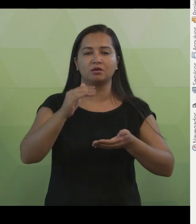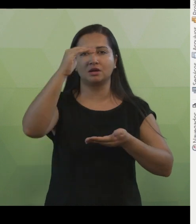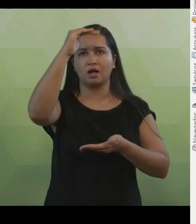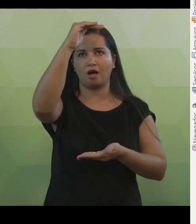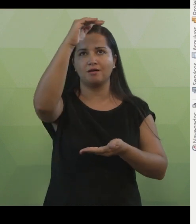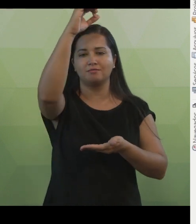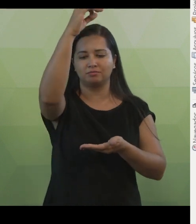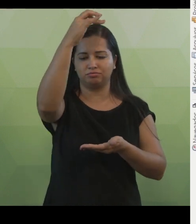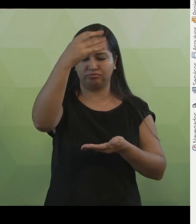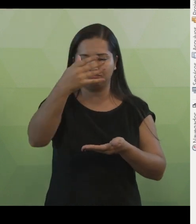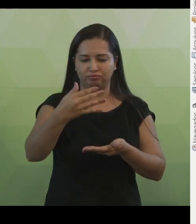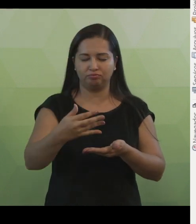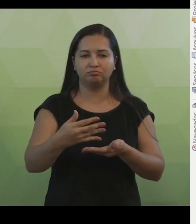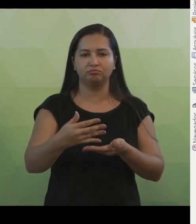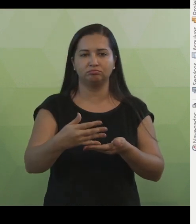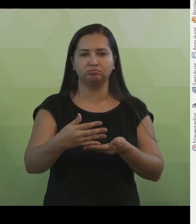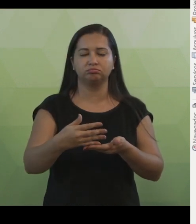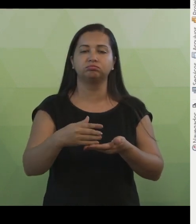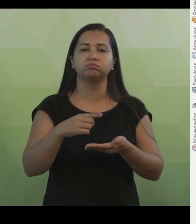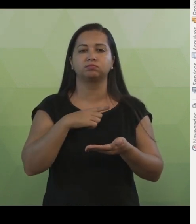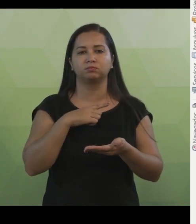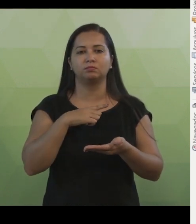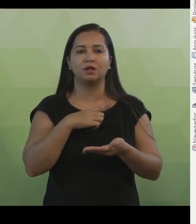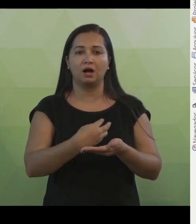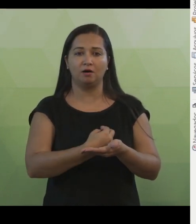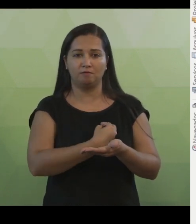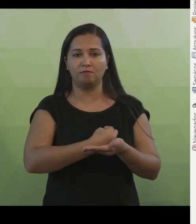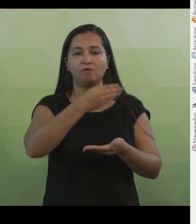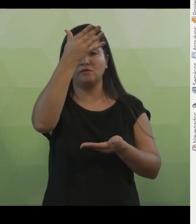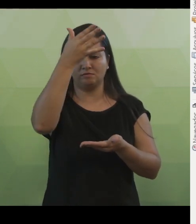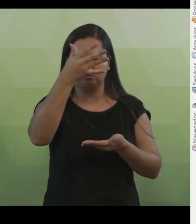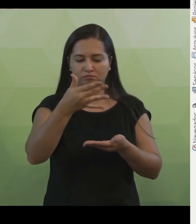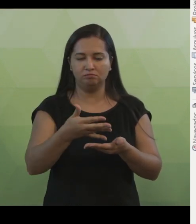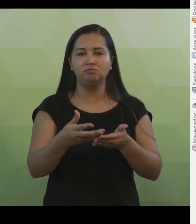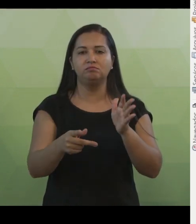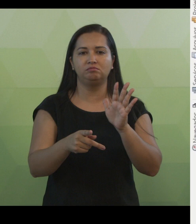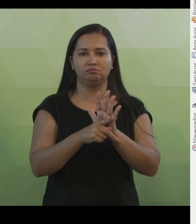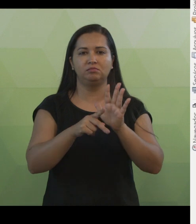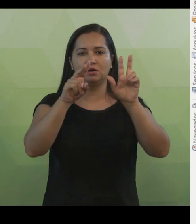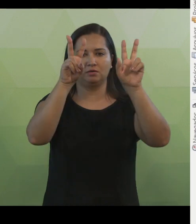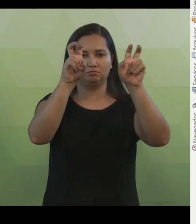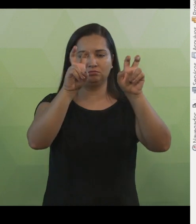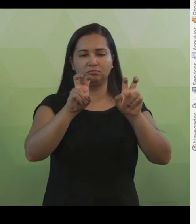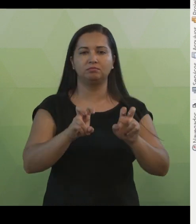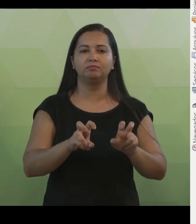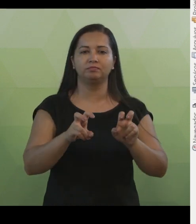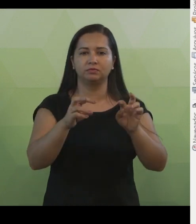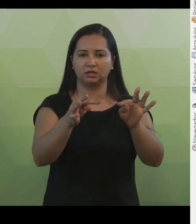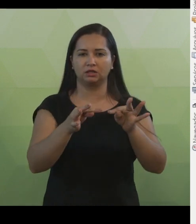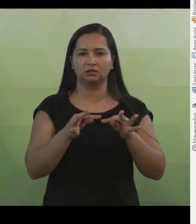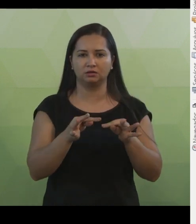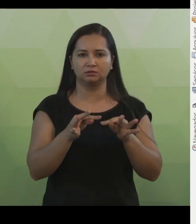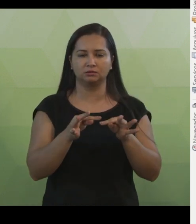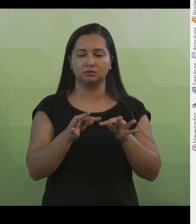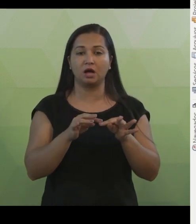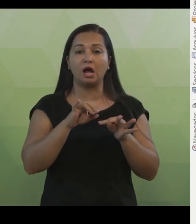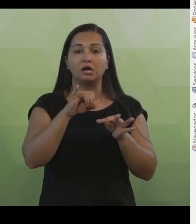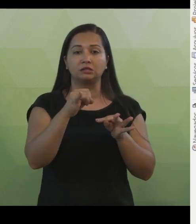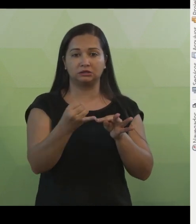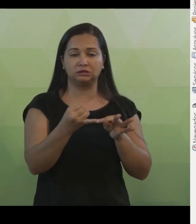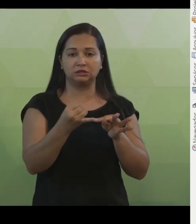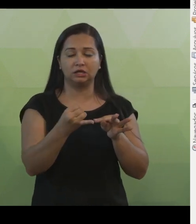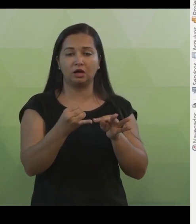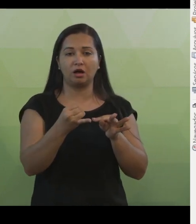chamamos de escopo de variáveis. Quando eu declaro dentro de um escopo, ele só existe dentro